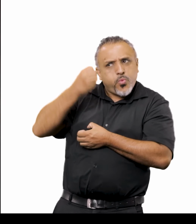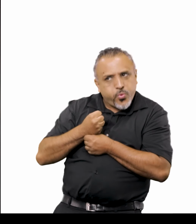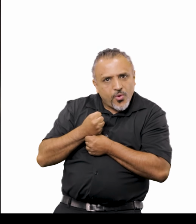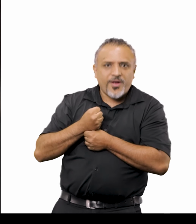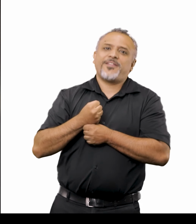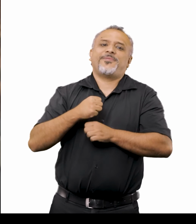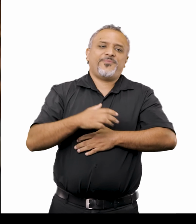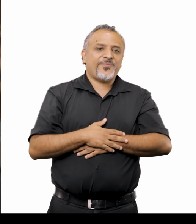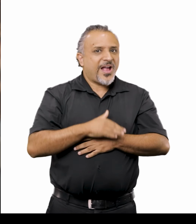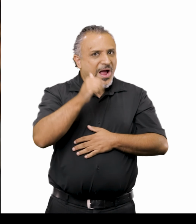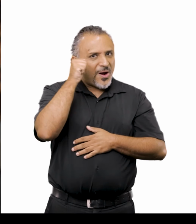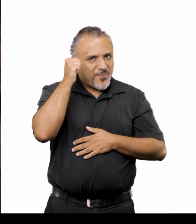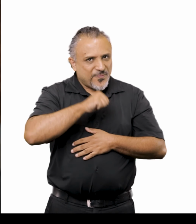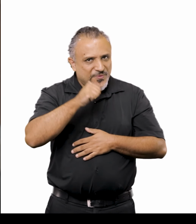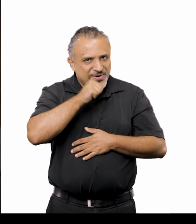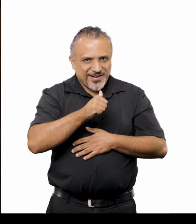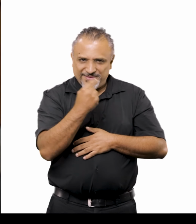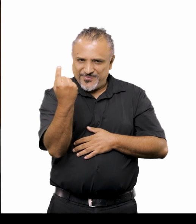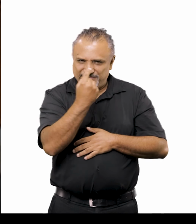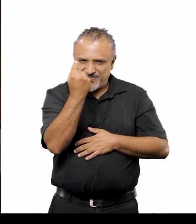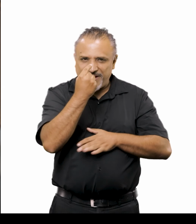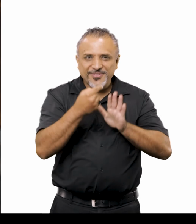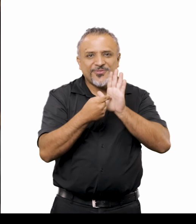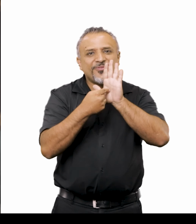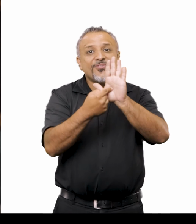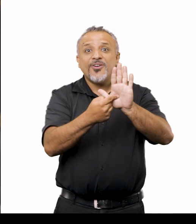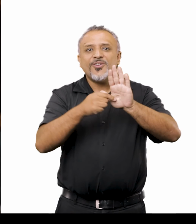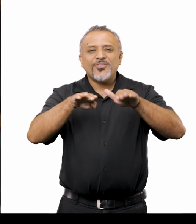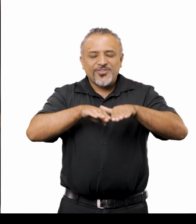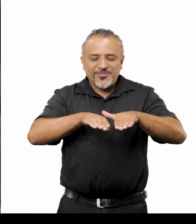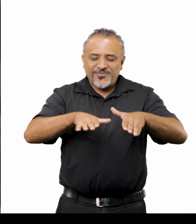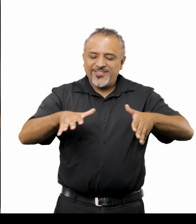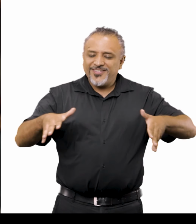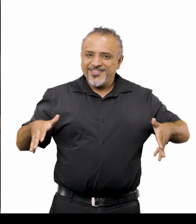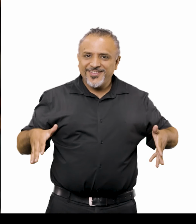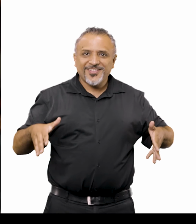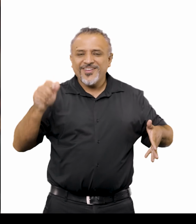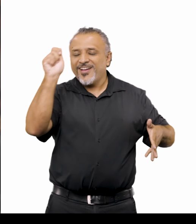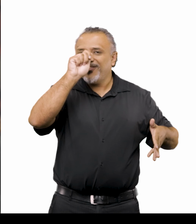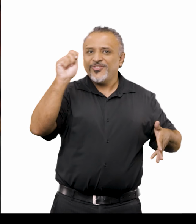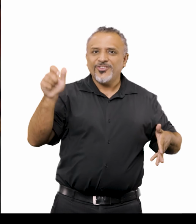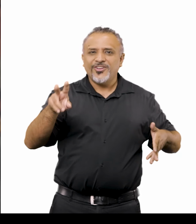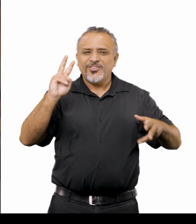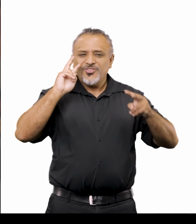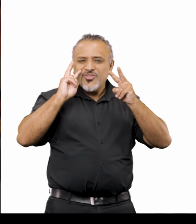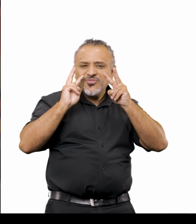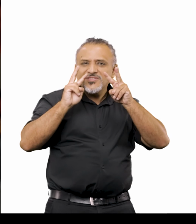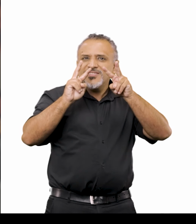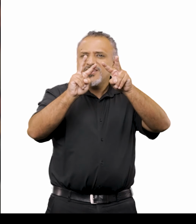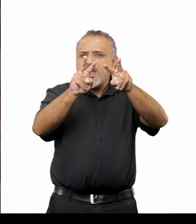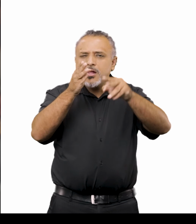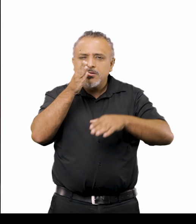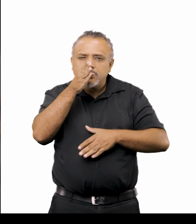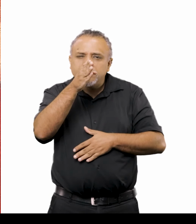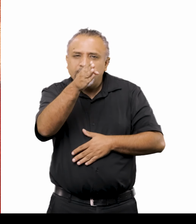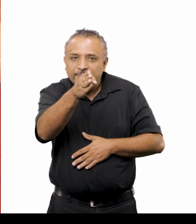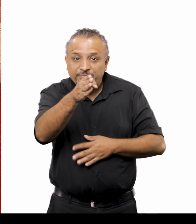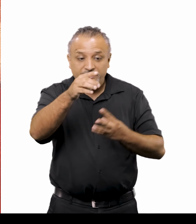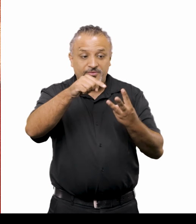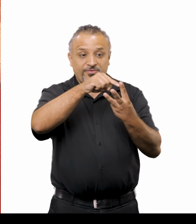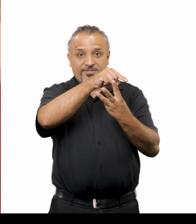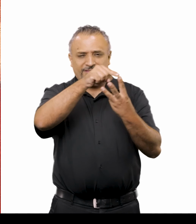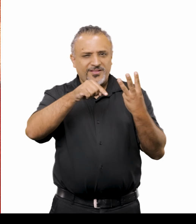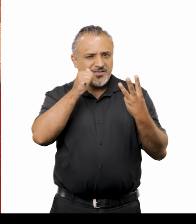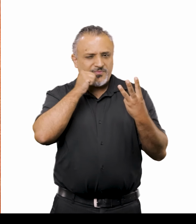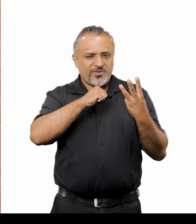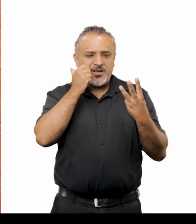fechada. A mulher que está à frente, em primeiro plano, se destaca com seu vestido e chapéu azuis e seu olhar direto e incisivo.